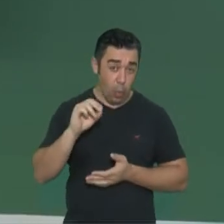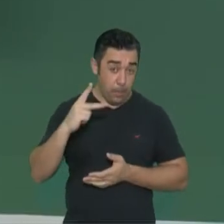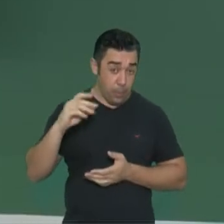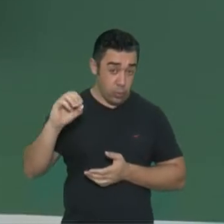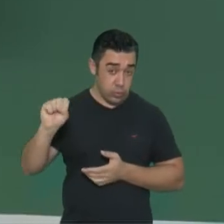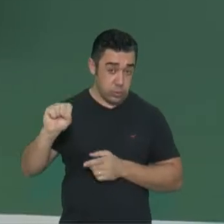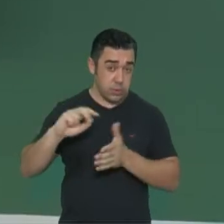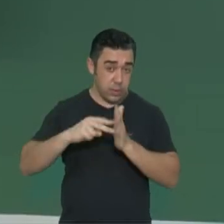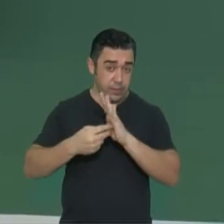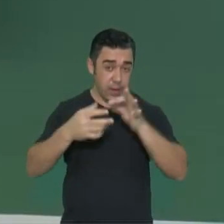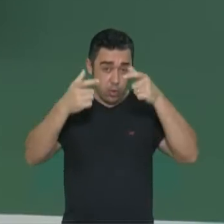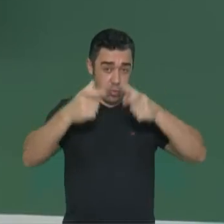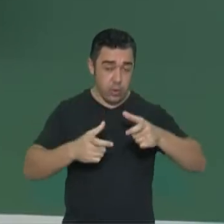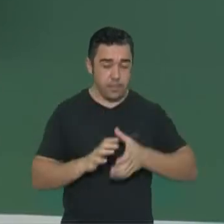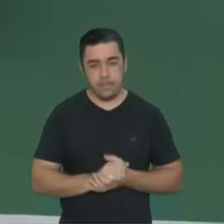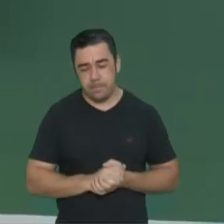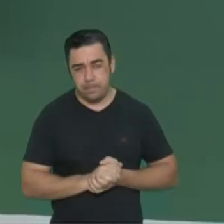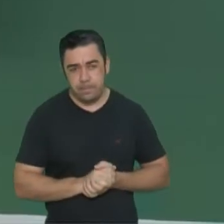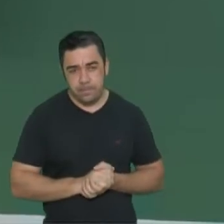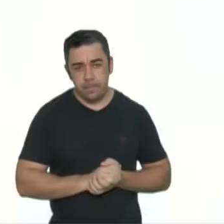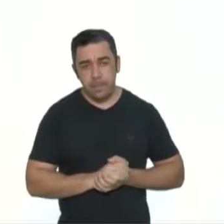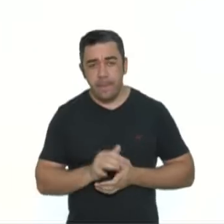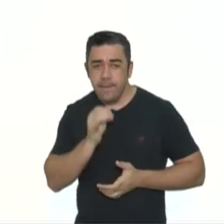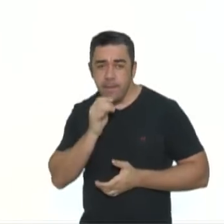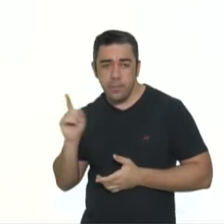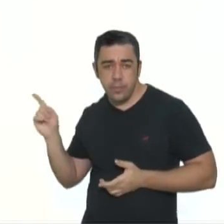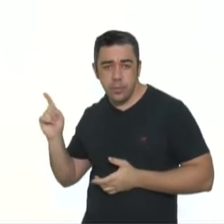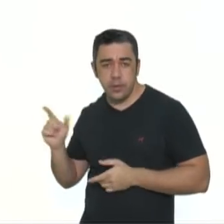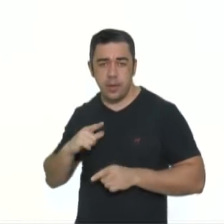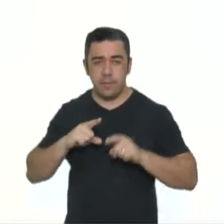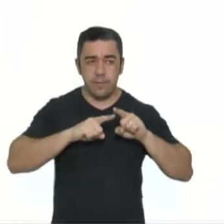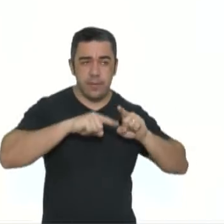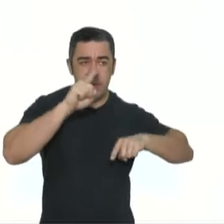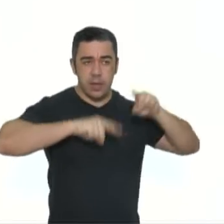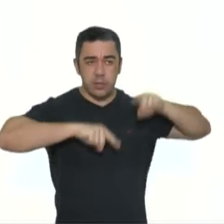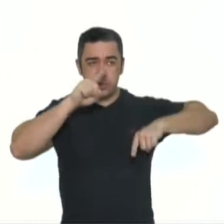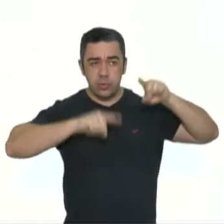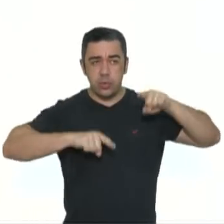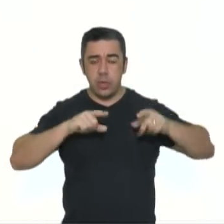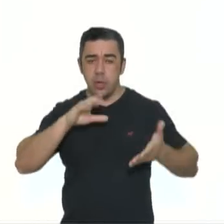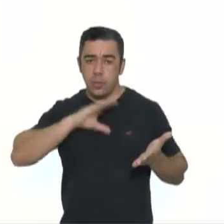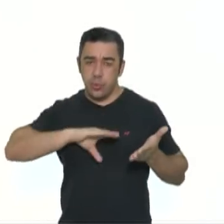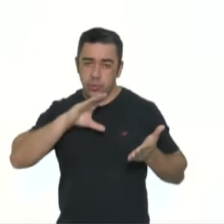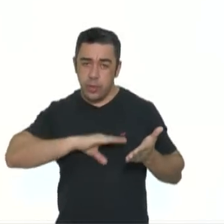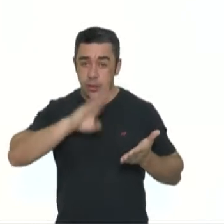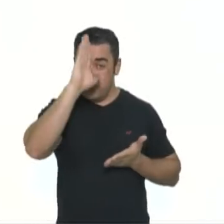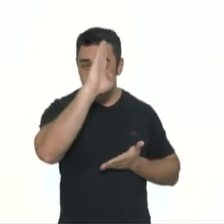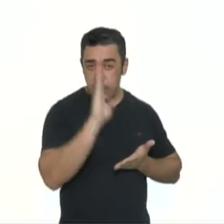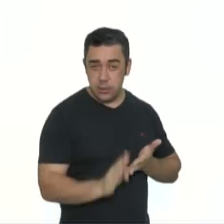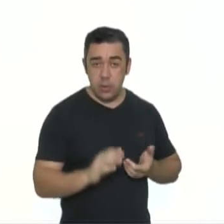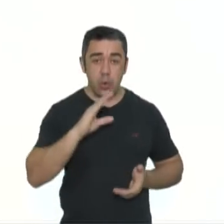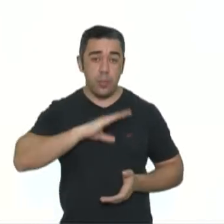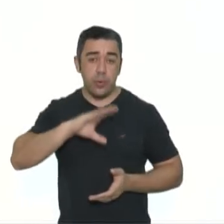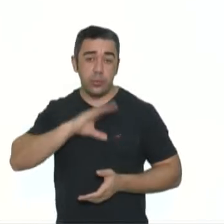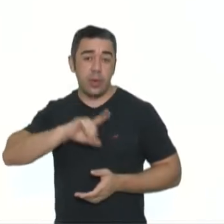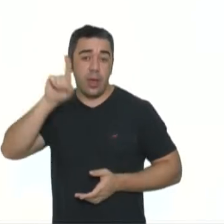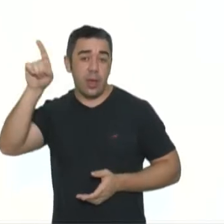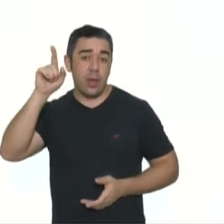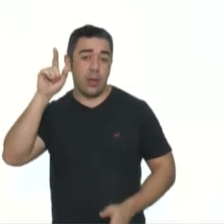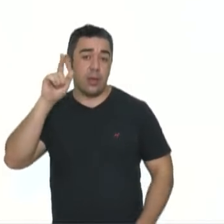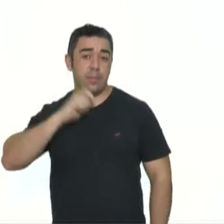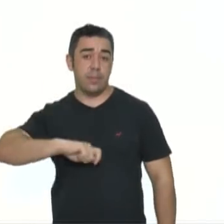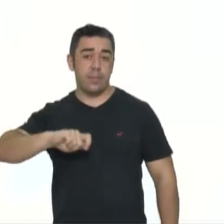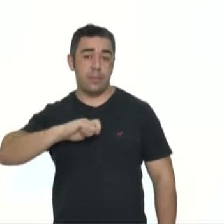aí. Então, está relacionado ao local. Temos exemplos aqui, ó, variações entre o português do Brasil e o português